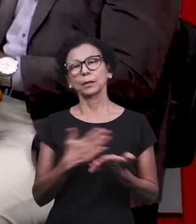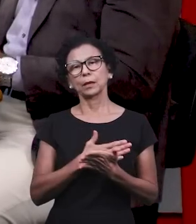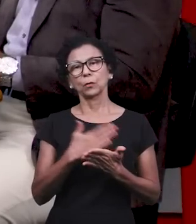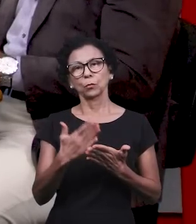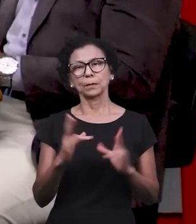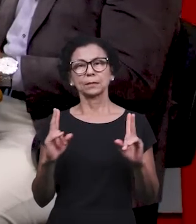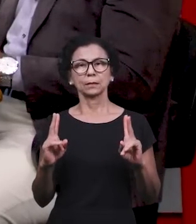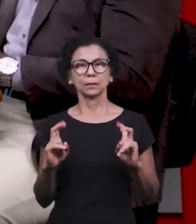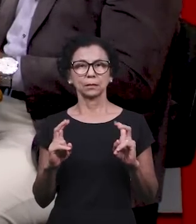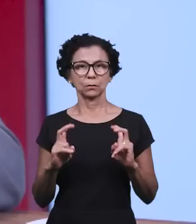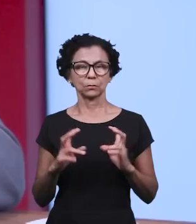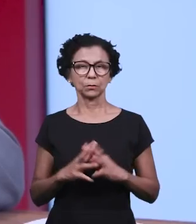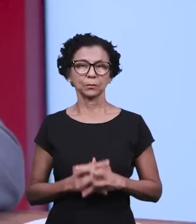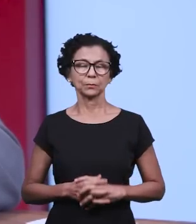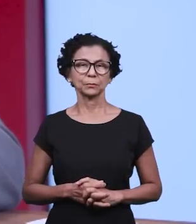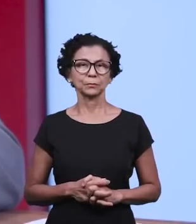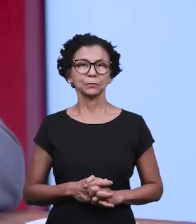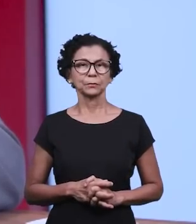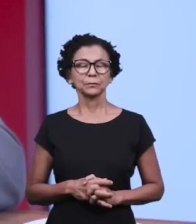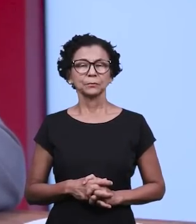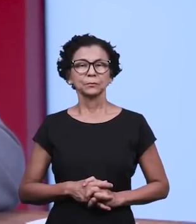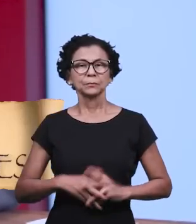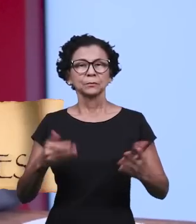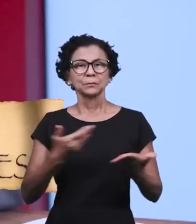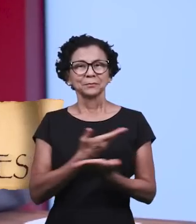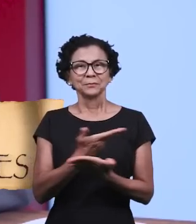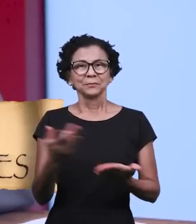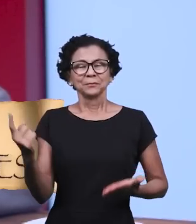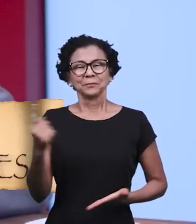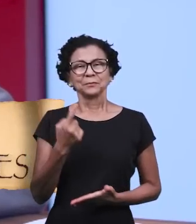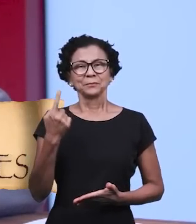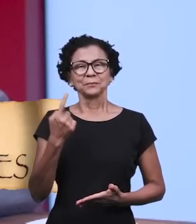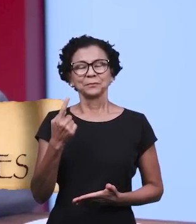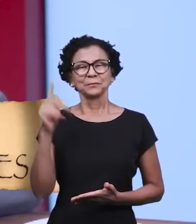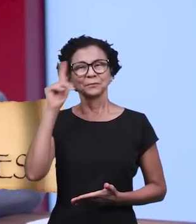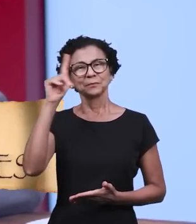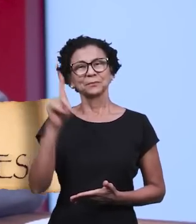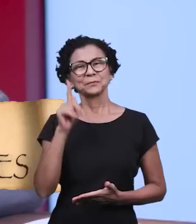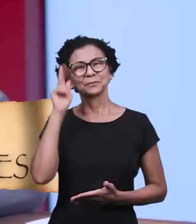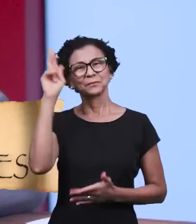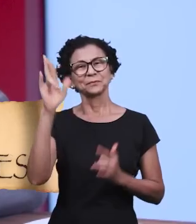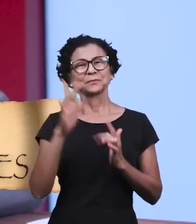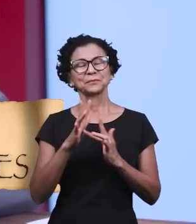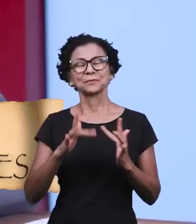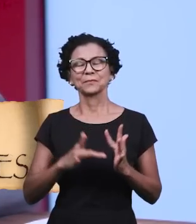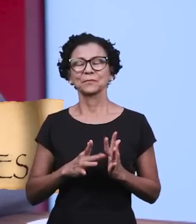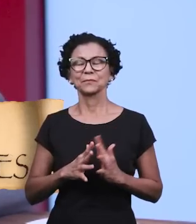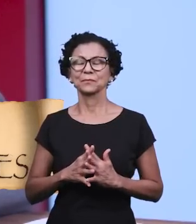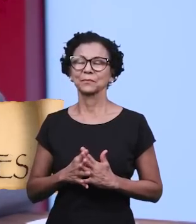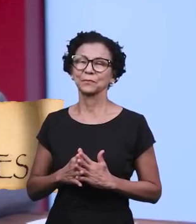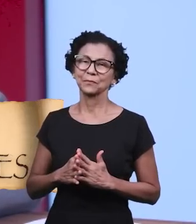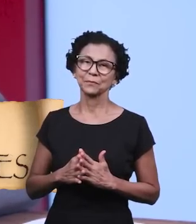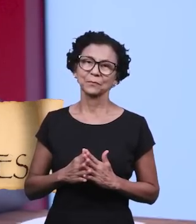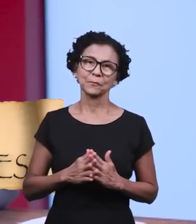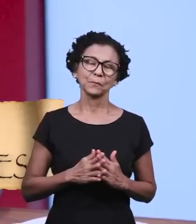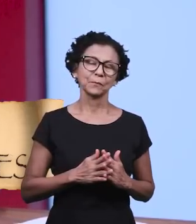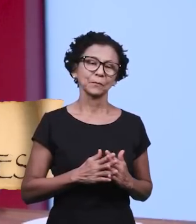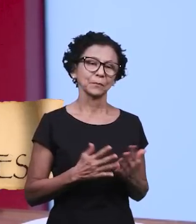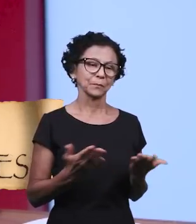vamos contar aqui no programa de hoje. Mas vamos iniciar com a promessa que o Senhor deu